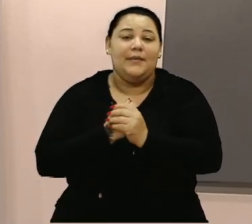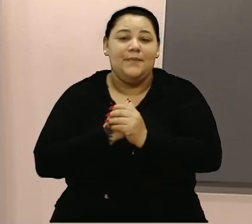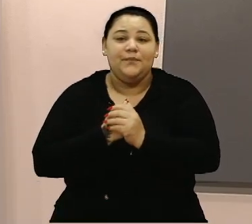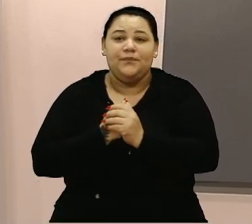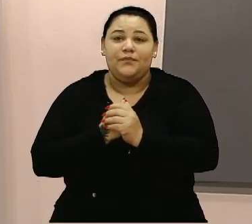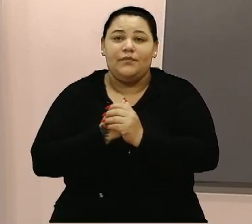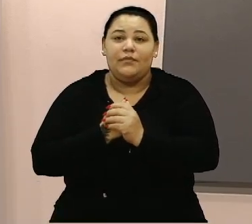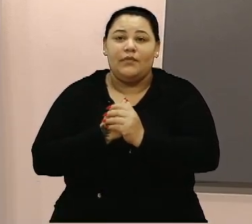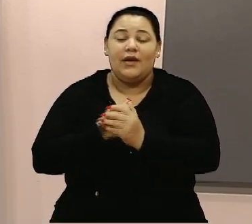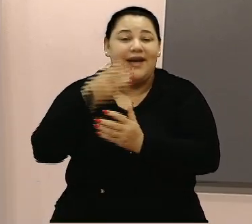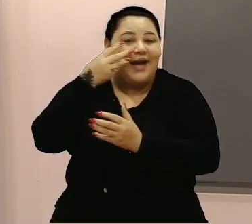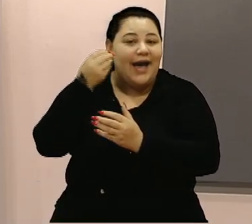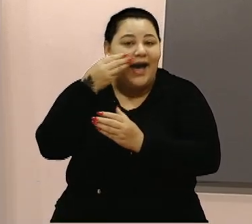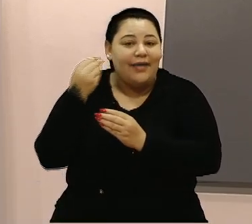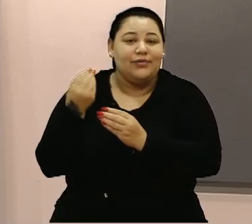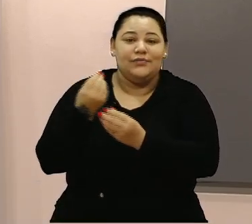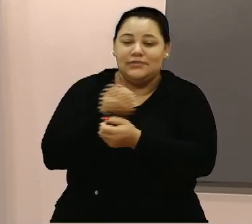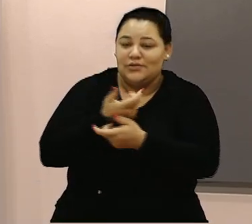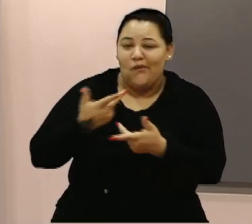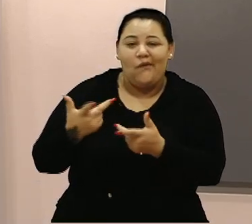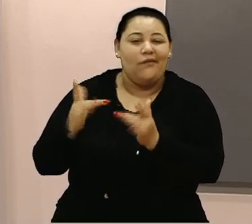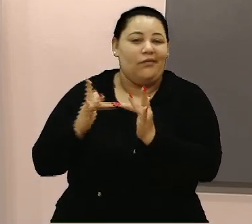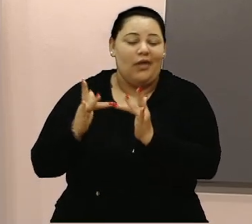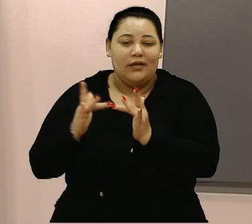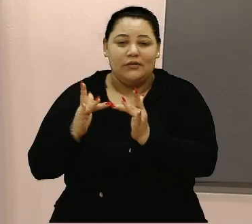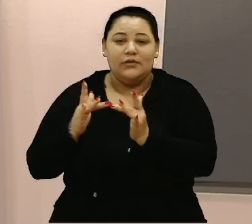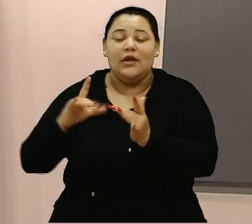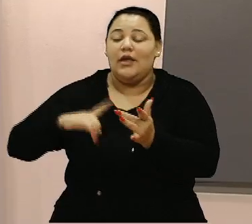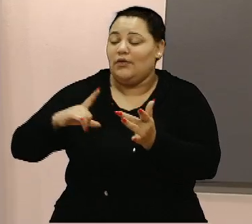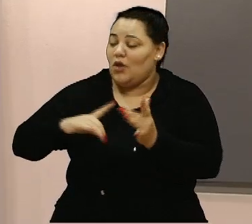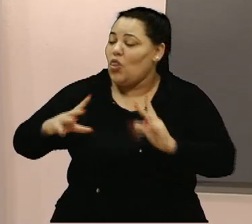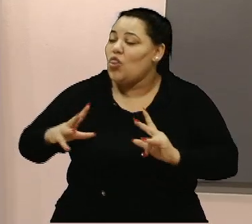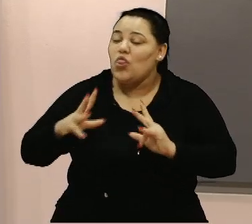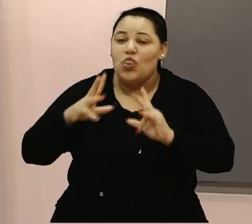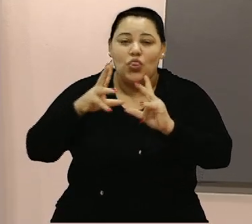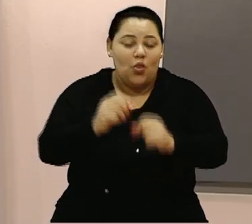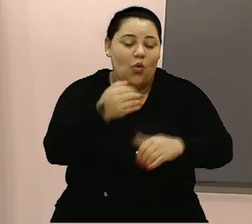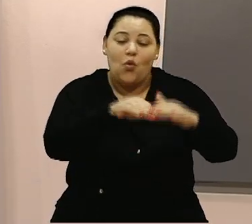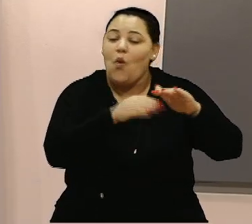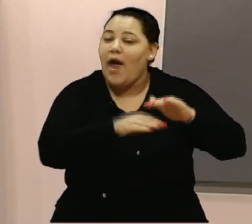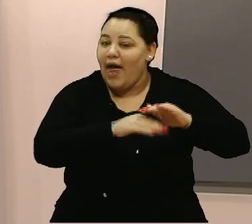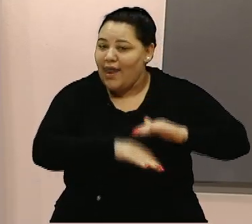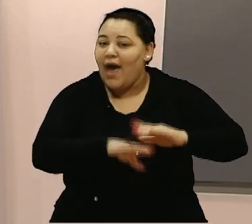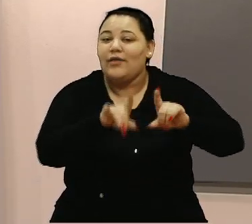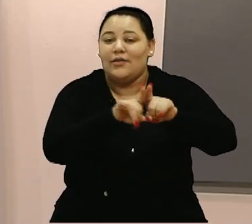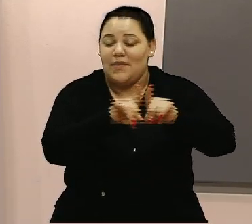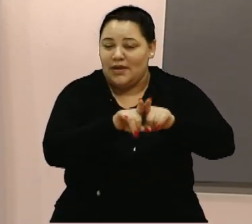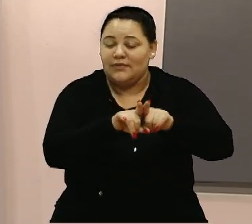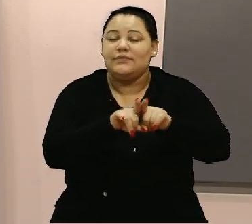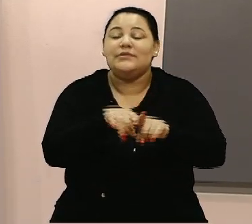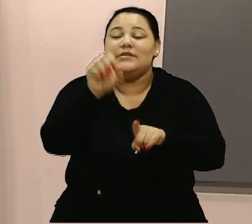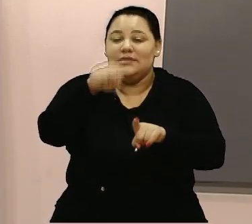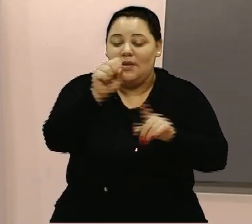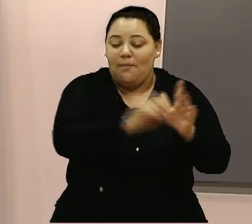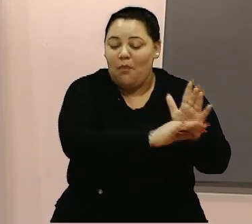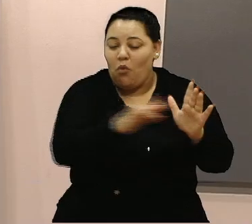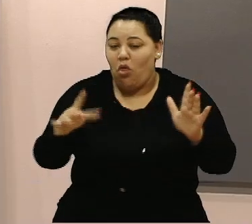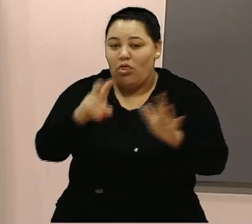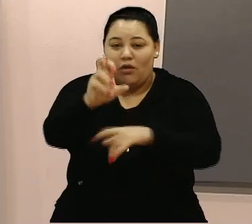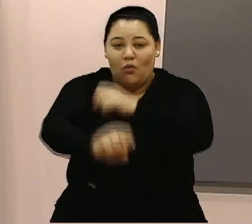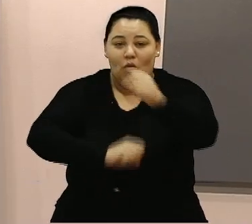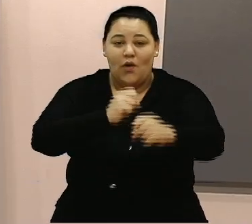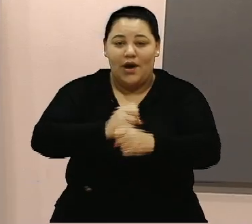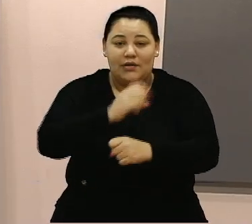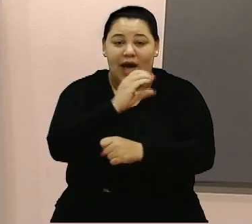tudo mais. Então, são as mensagens. Então, eu tenho tudo muito bem documentado isso, de que, sim, durante esses 5 anos, a ONG